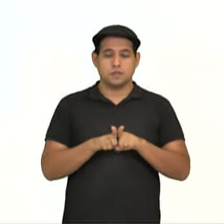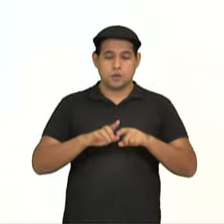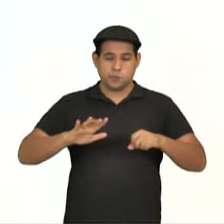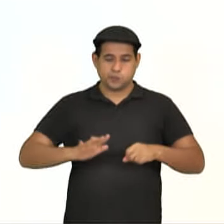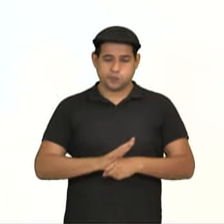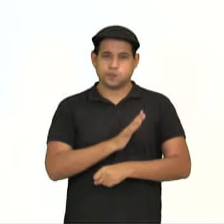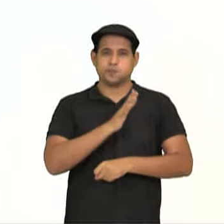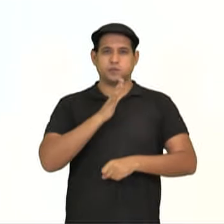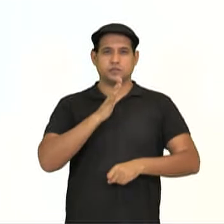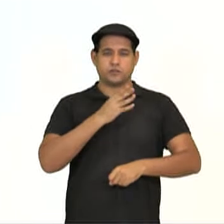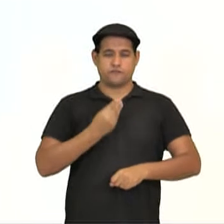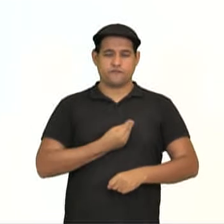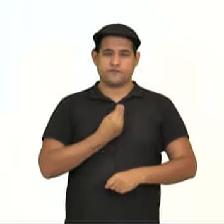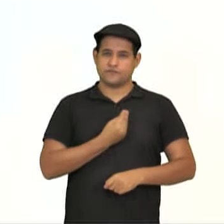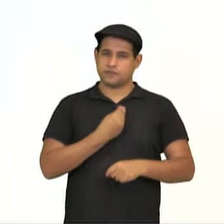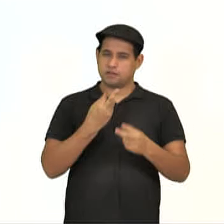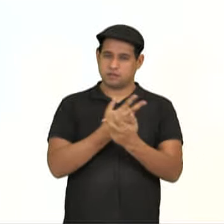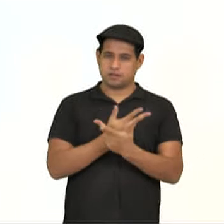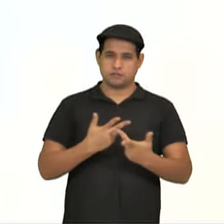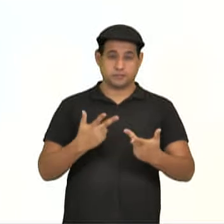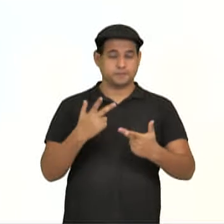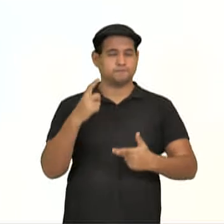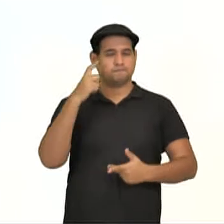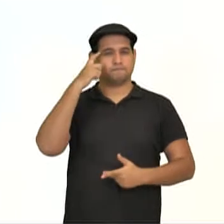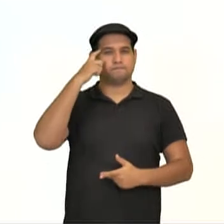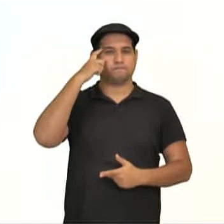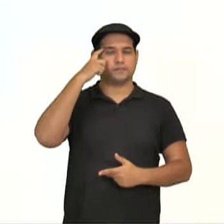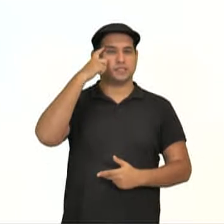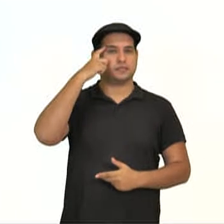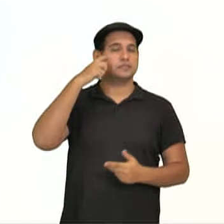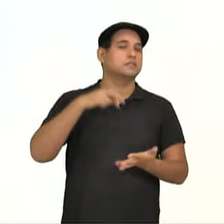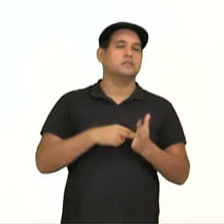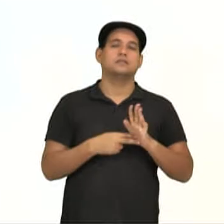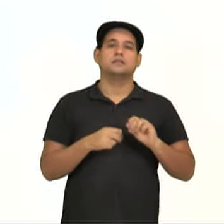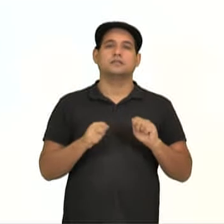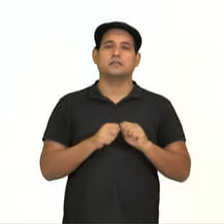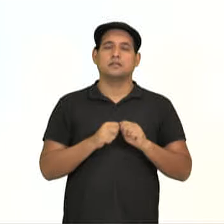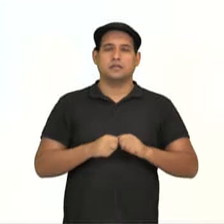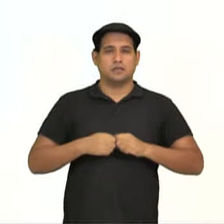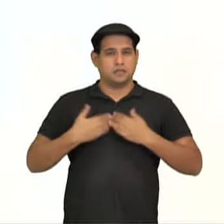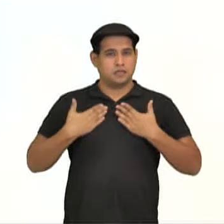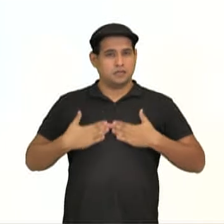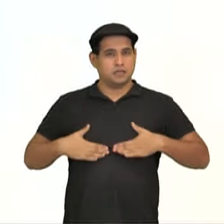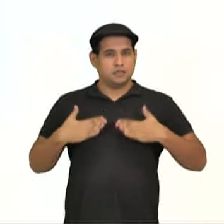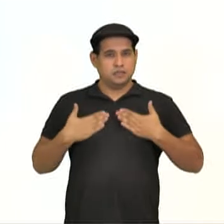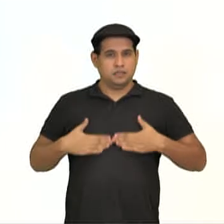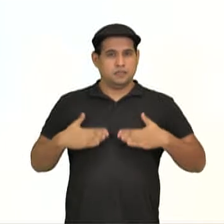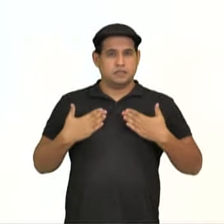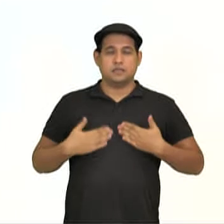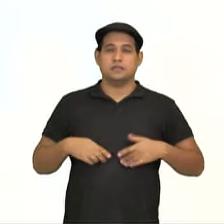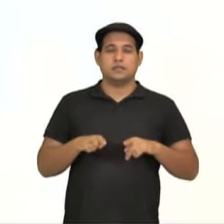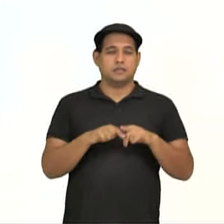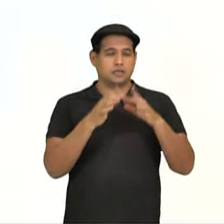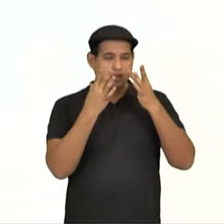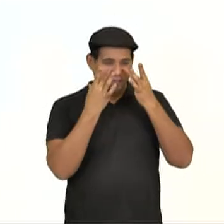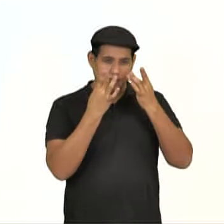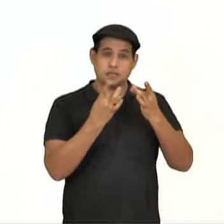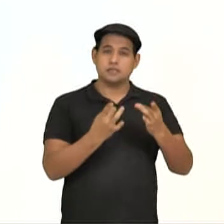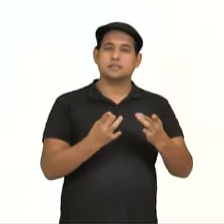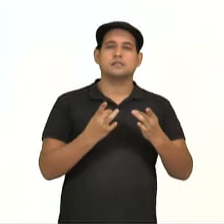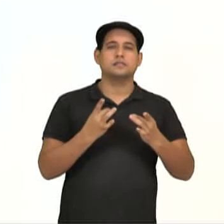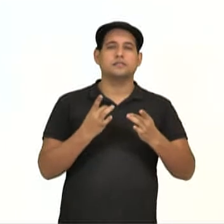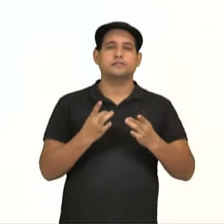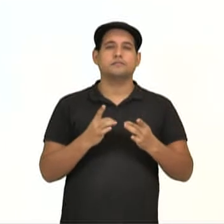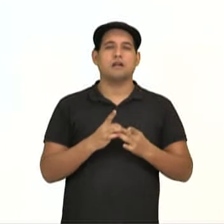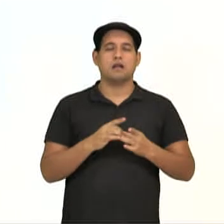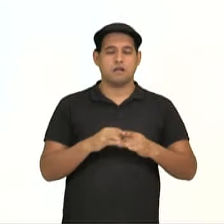vitalidade através de exercícios físicos e mentais. Ela vai promover um estado de relaxamento e atenção para a